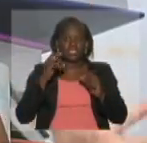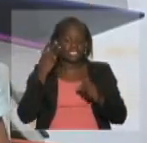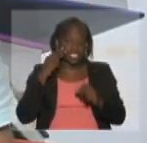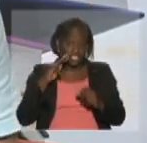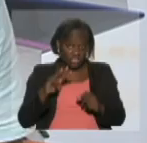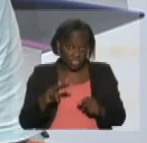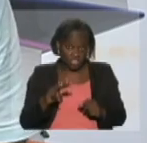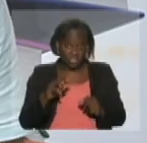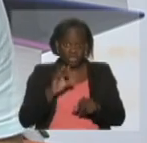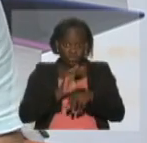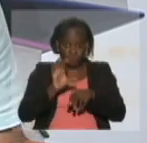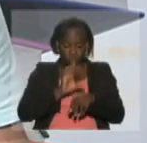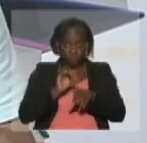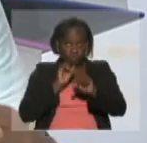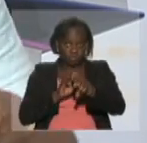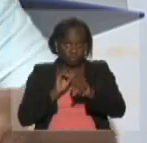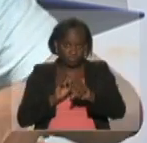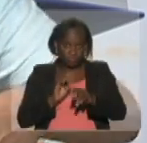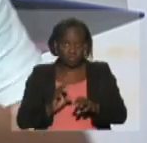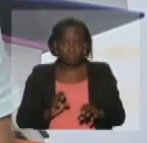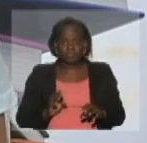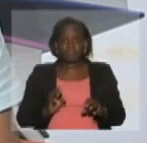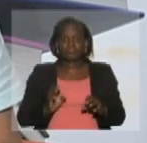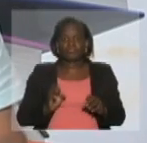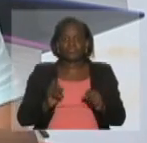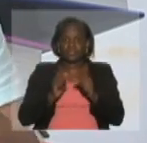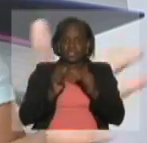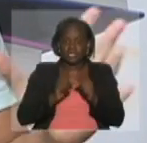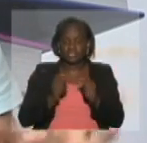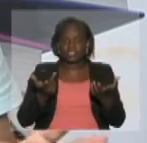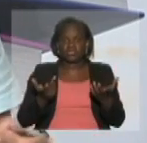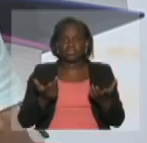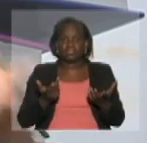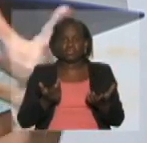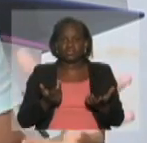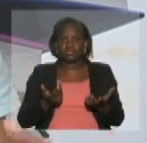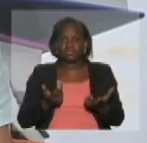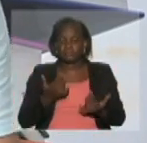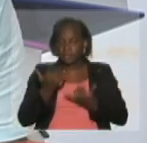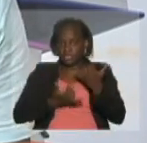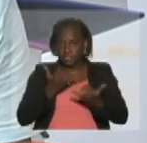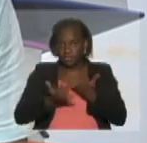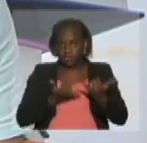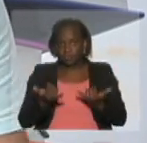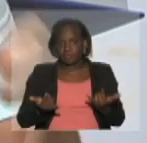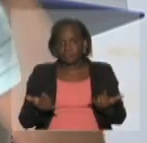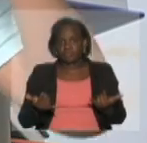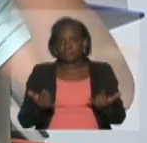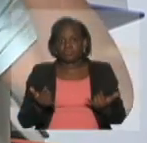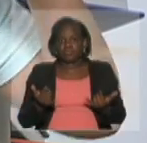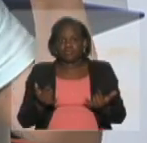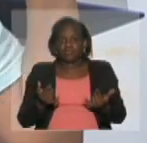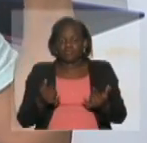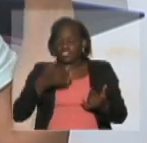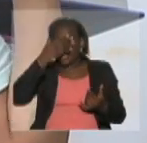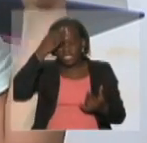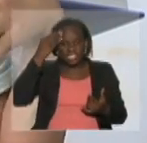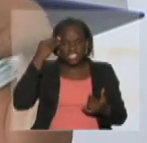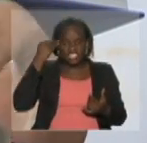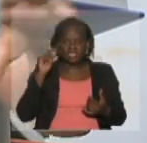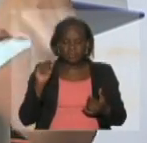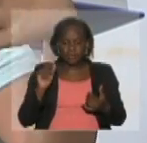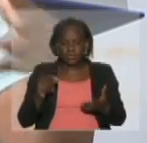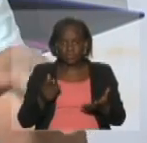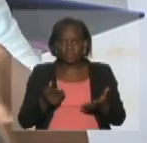dias de oficinas fazendo isso, fazendo brinquedos, né? E esquecer um pouco. Assim,